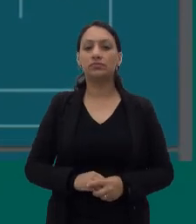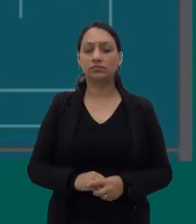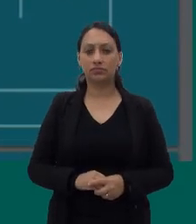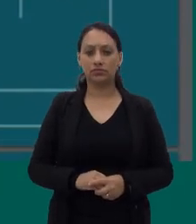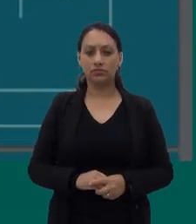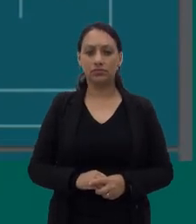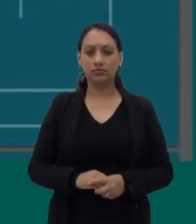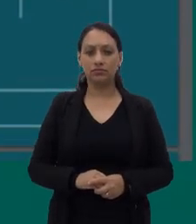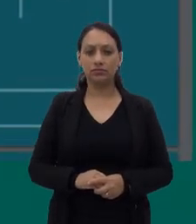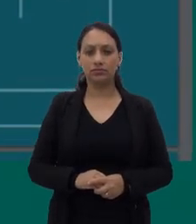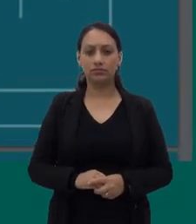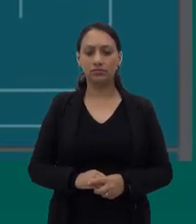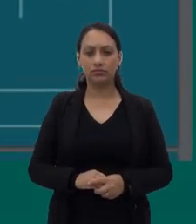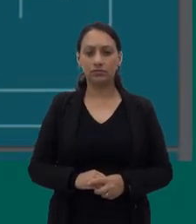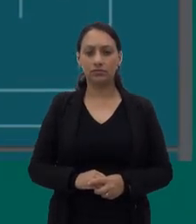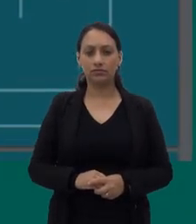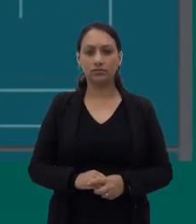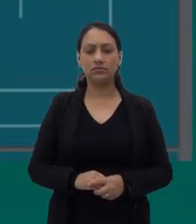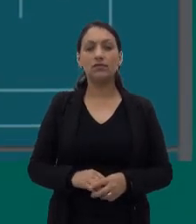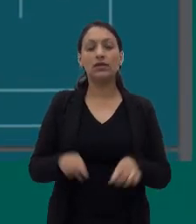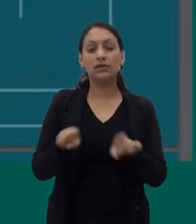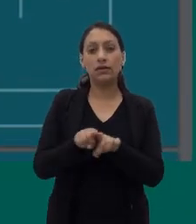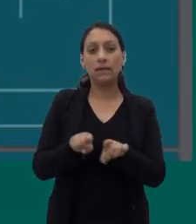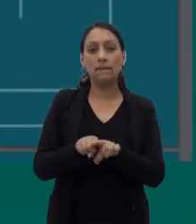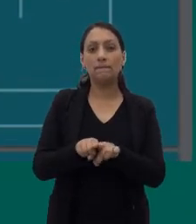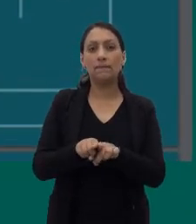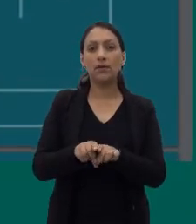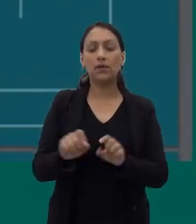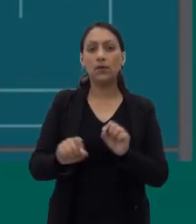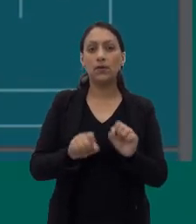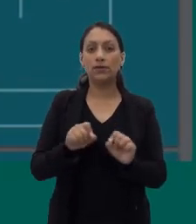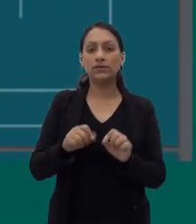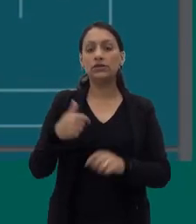Então, e criando um segundo problema, né, meninas?